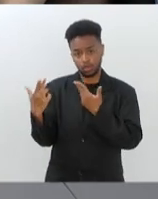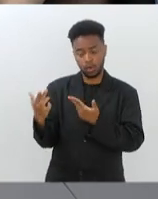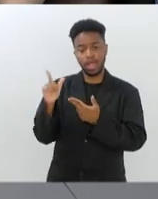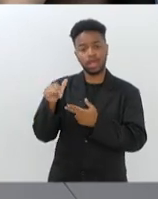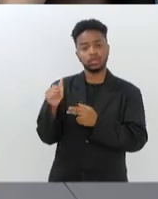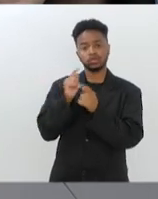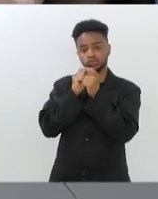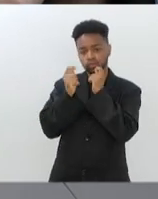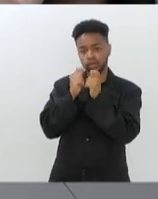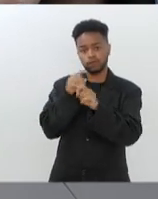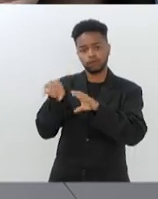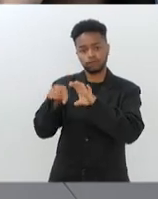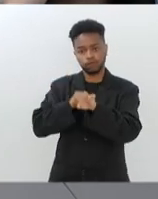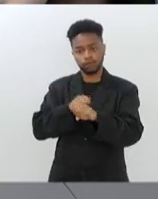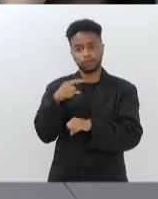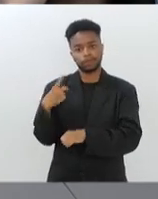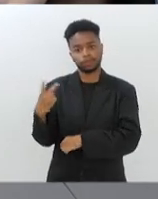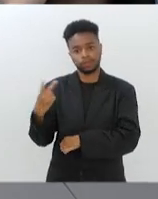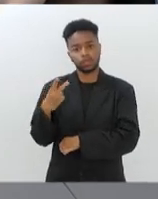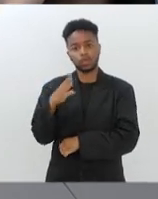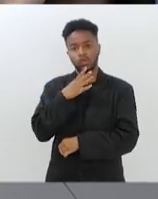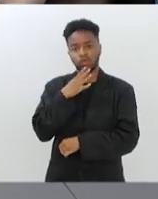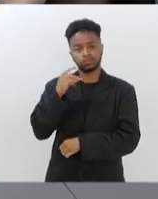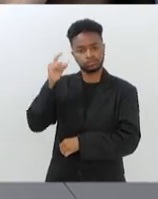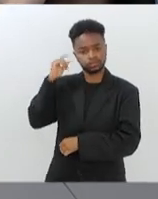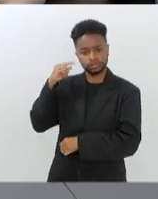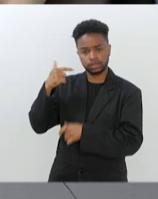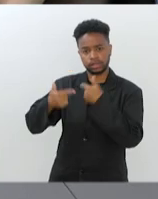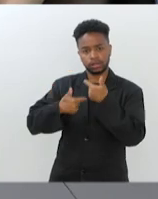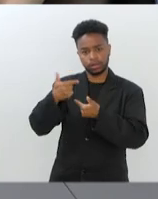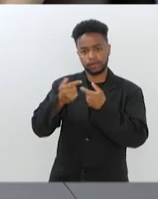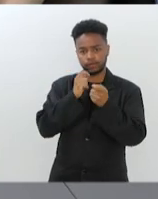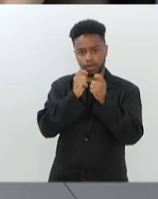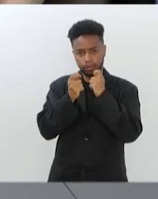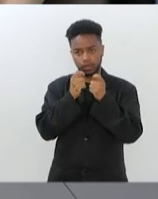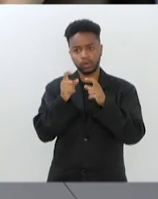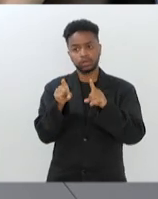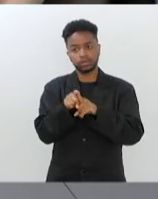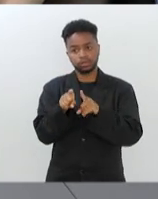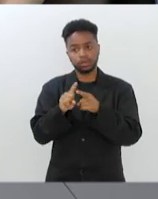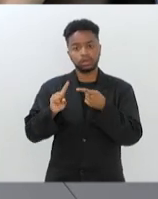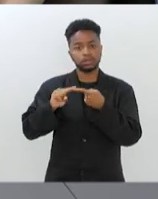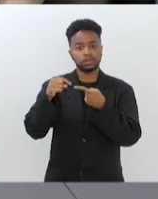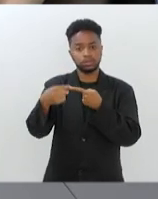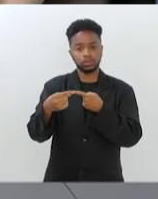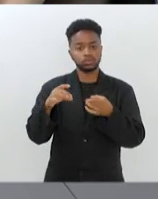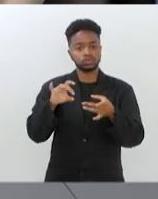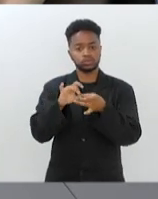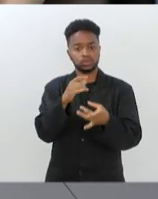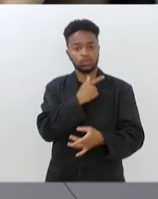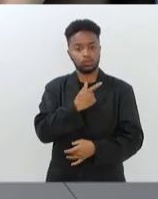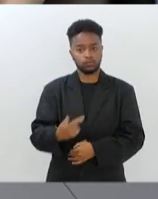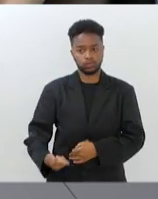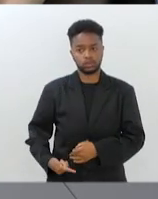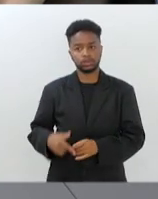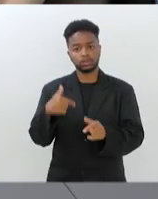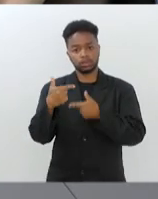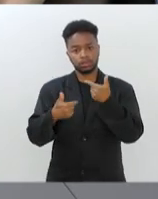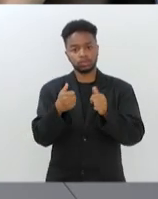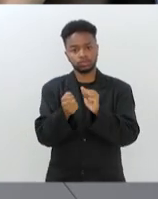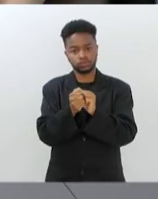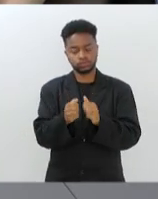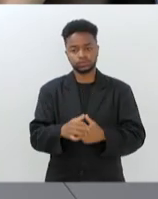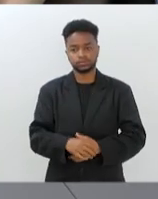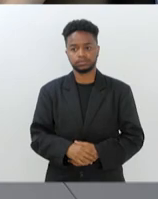nos conhecemos no mercado quando nós éramos repórteres e eventualmente depois no governo do estado tivemos aí a honra de trabalharmos